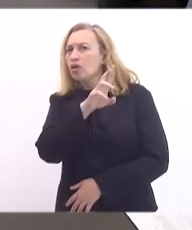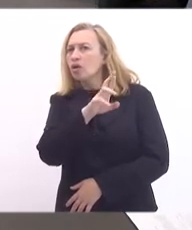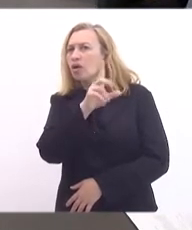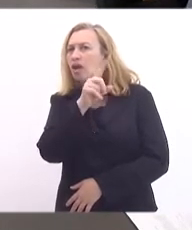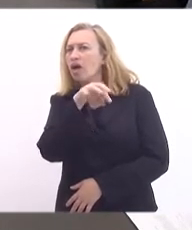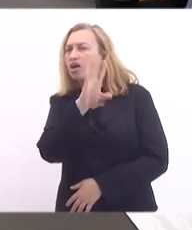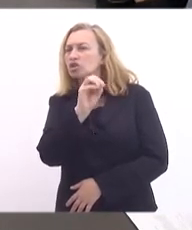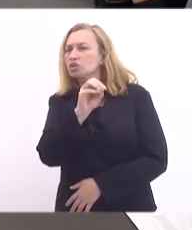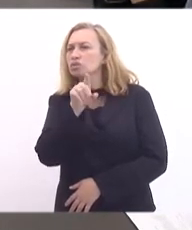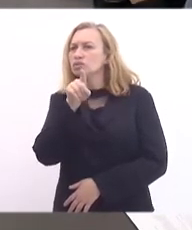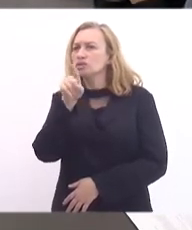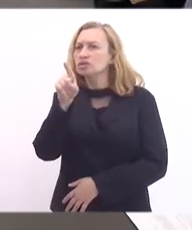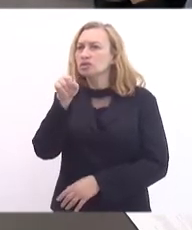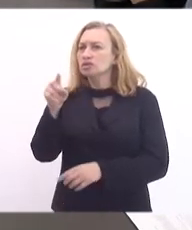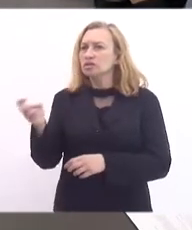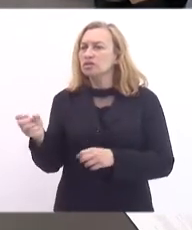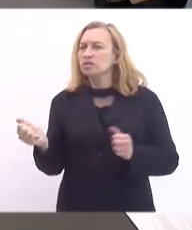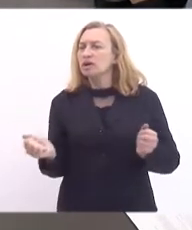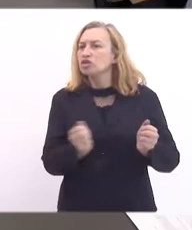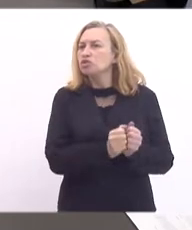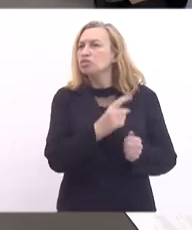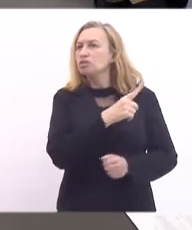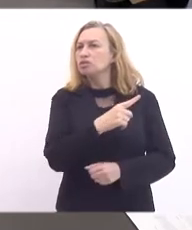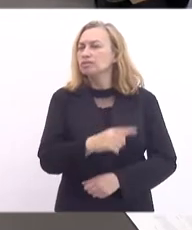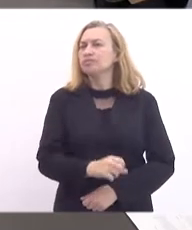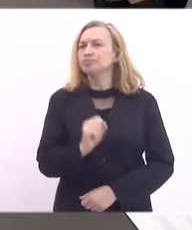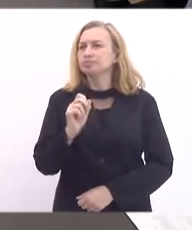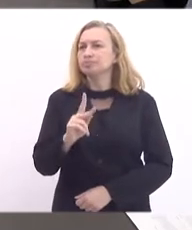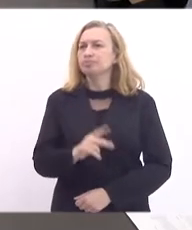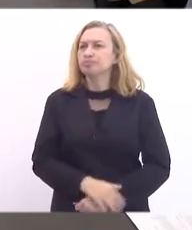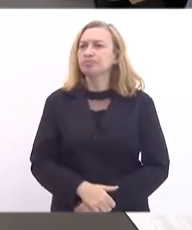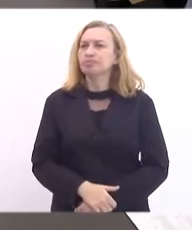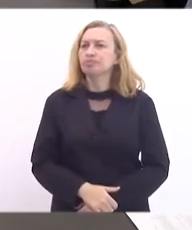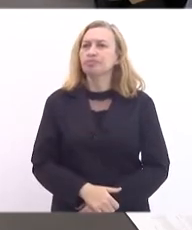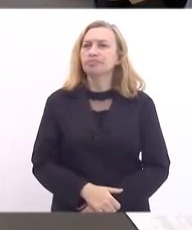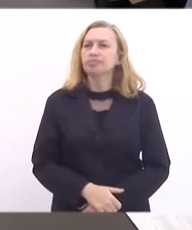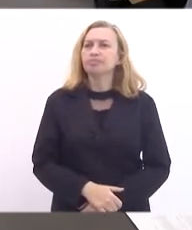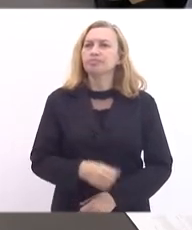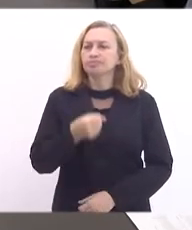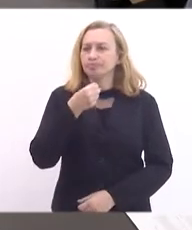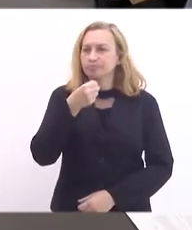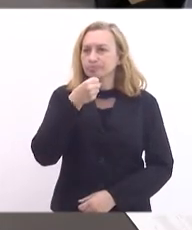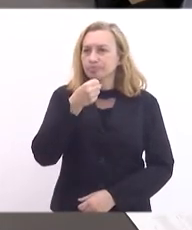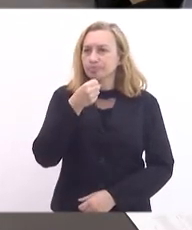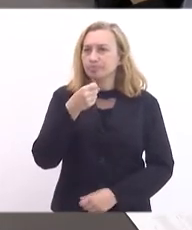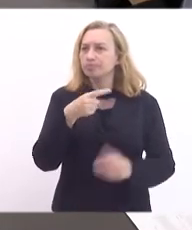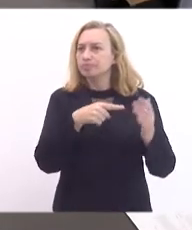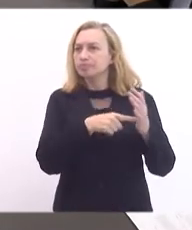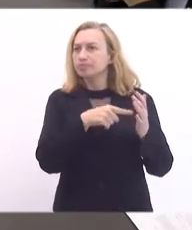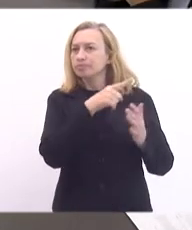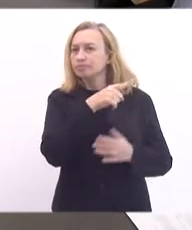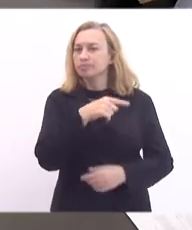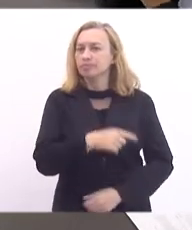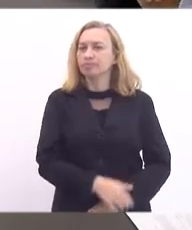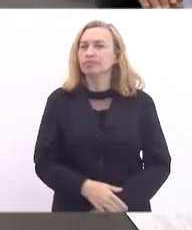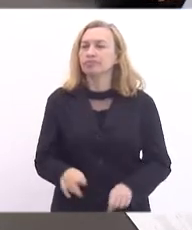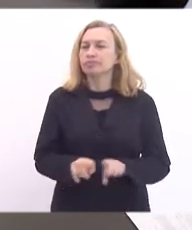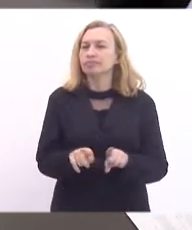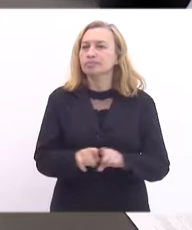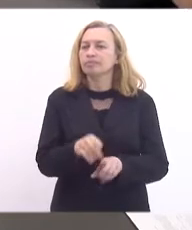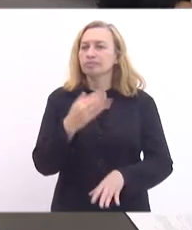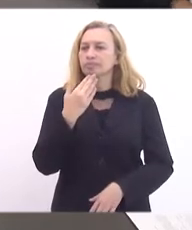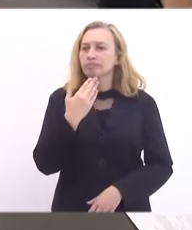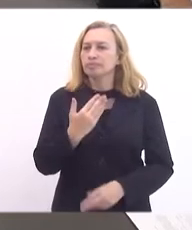e o Valadão vai para lá né então o um microfone pô Valadão favor e